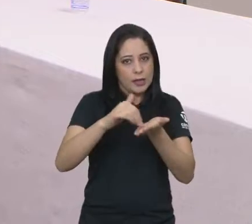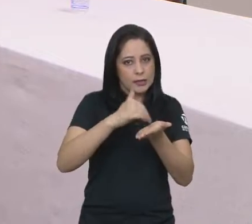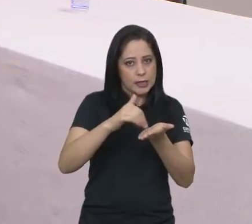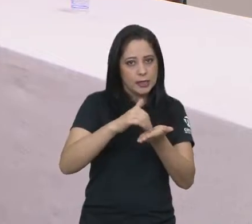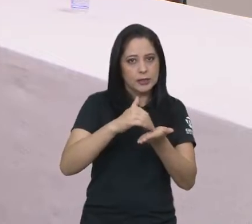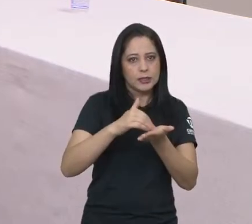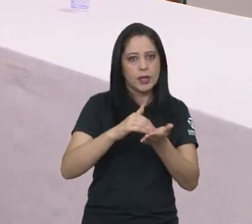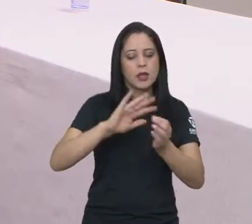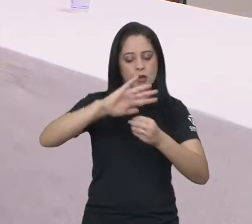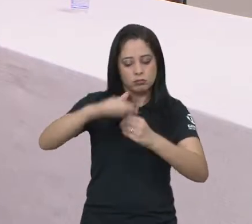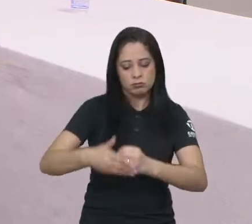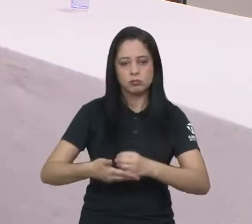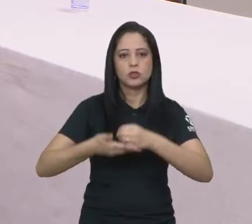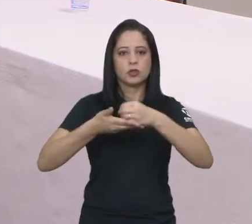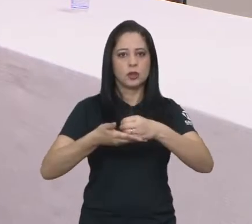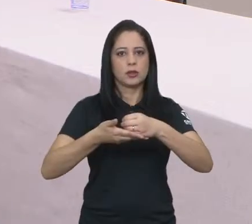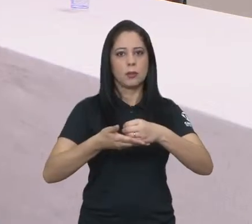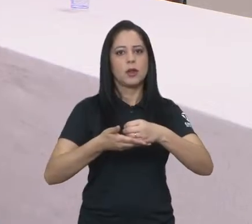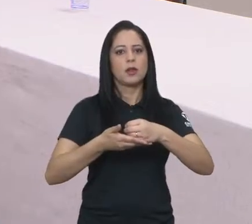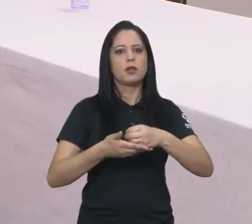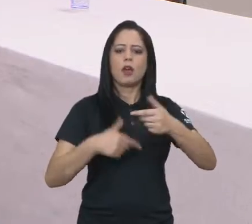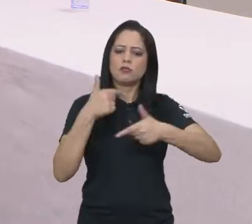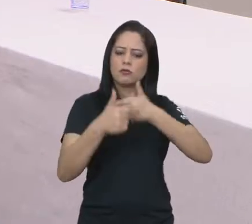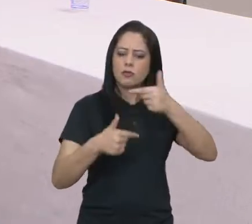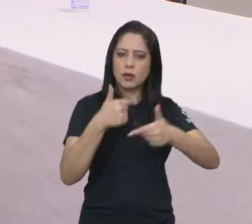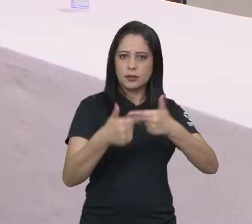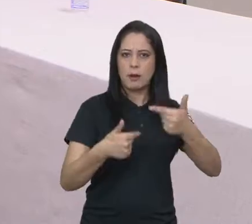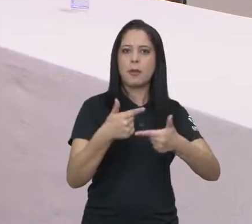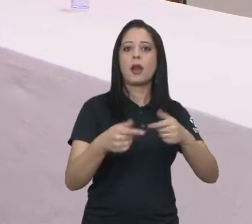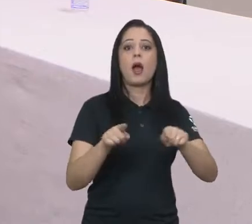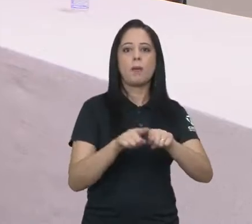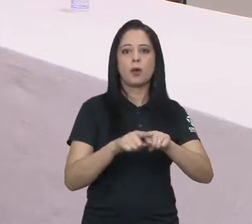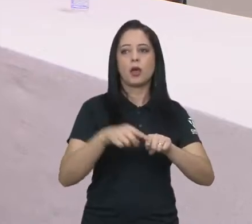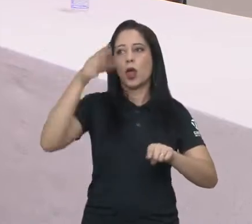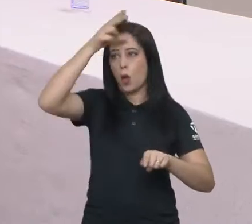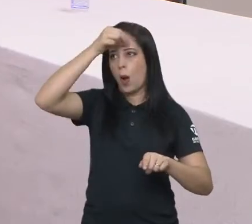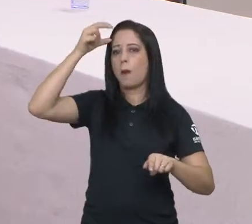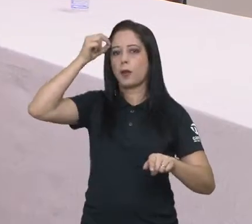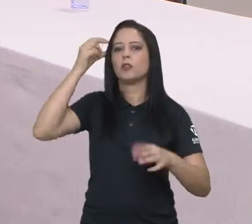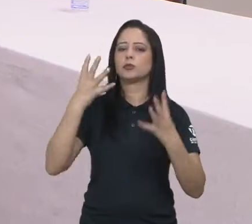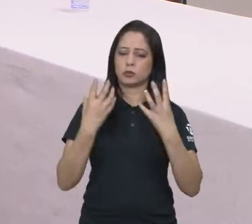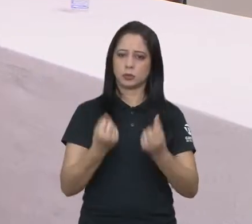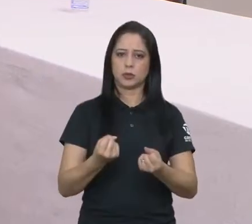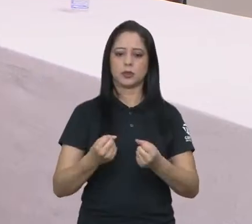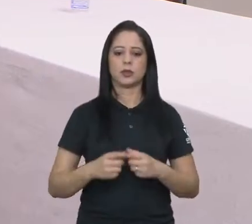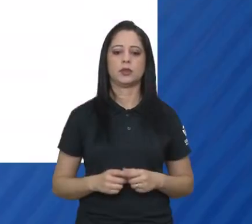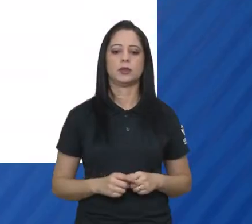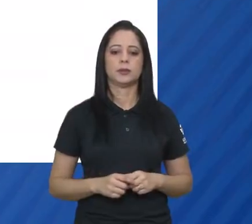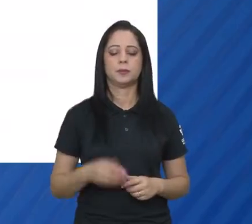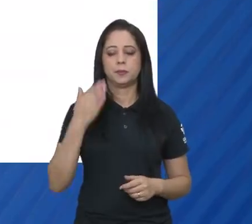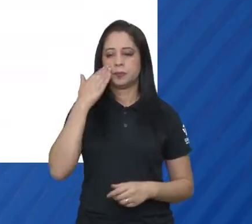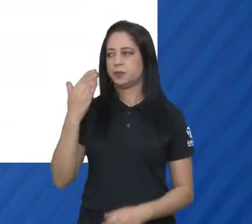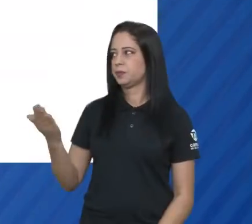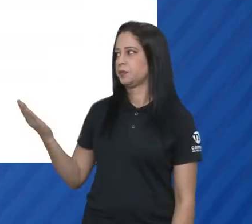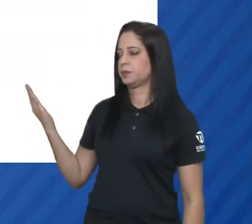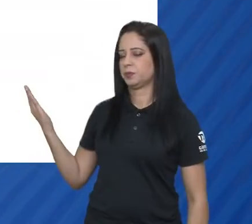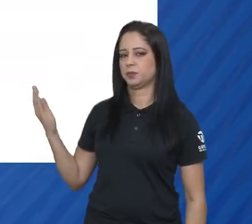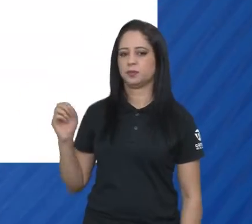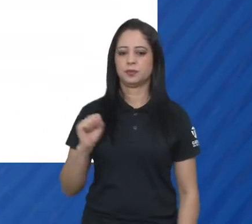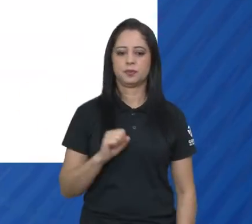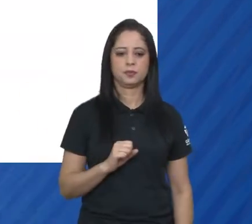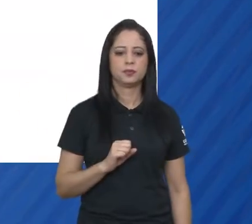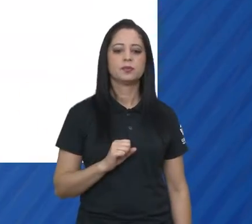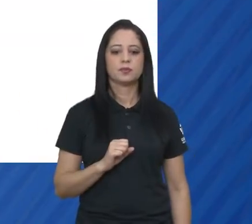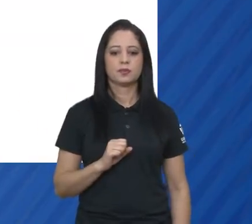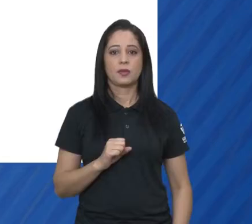da Secretaria de Urbanismo e Sustentabilidade, porque isso também é uma política pública do prefeito Anderson Farias. Para o Invoz,